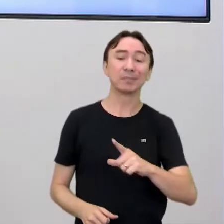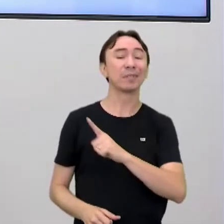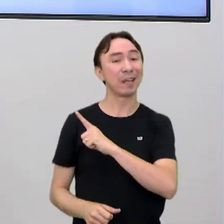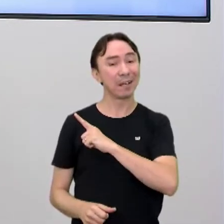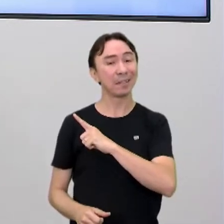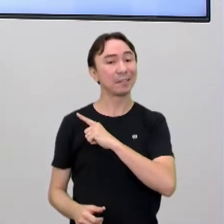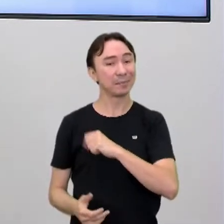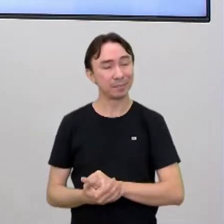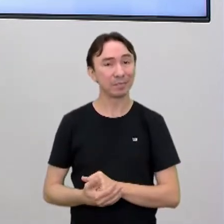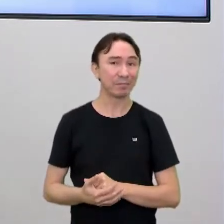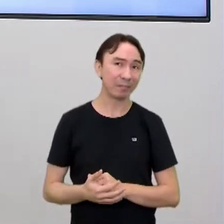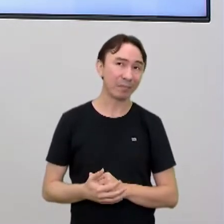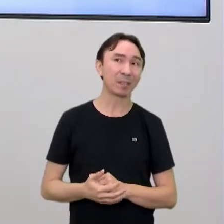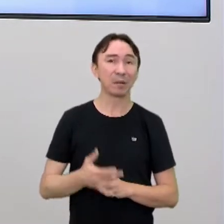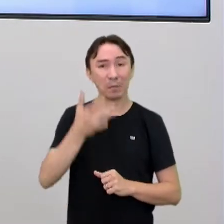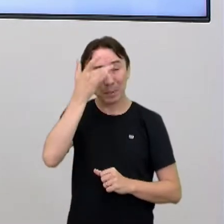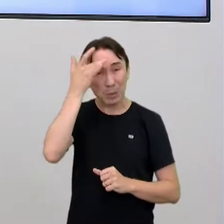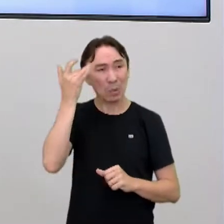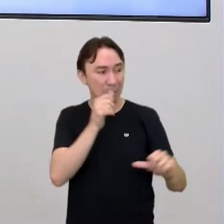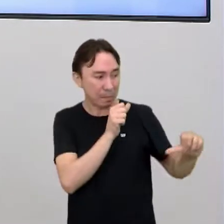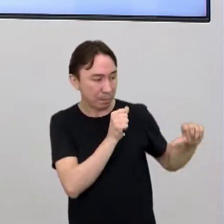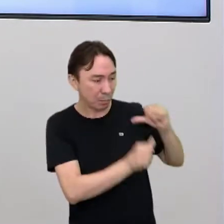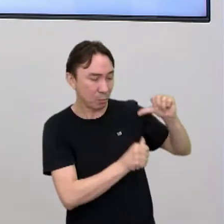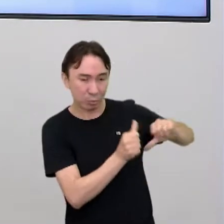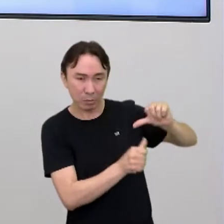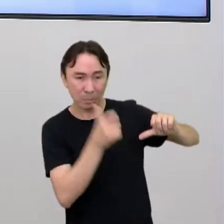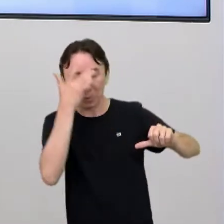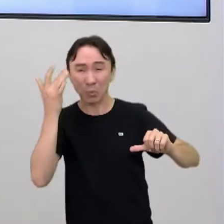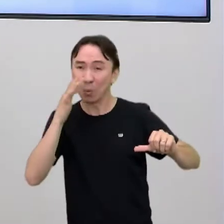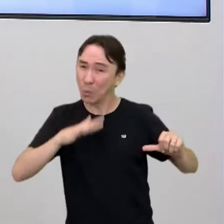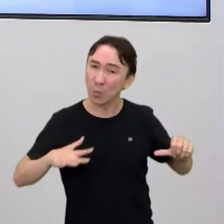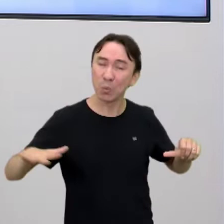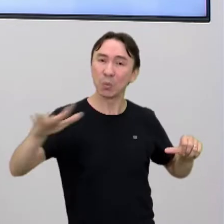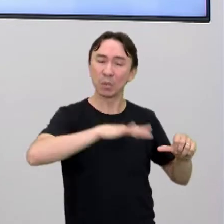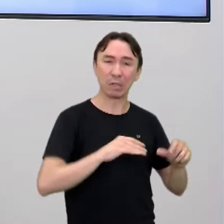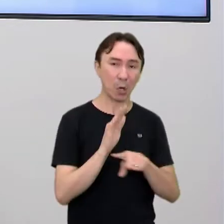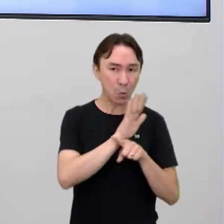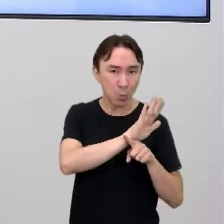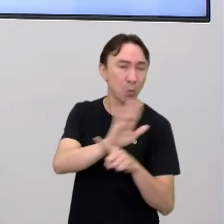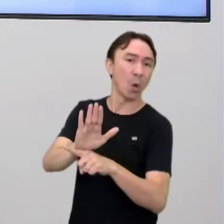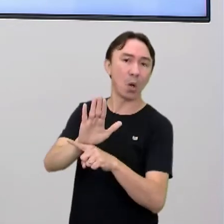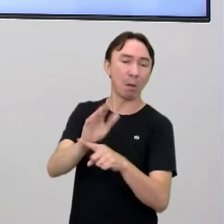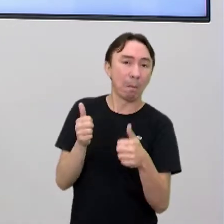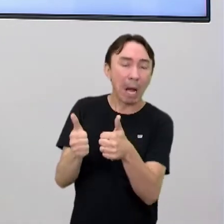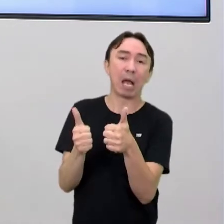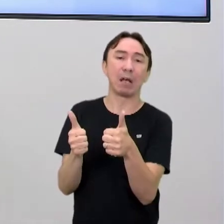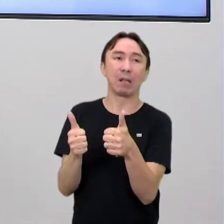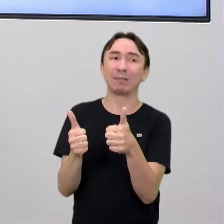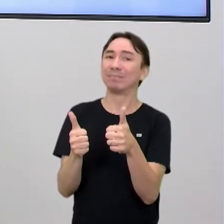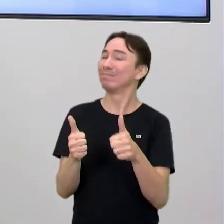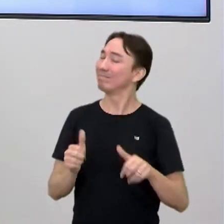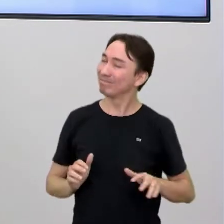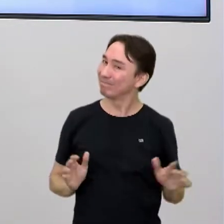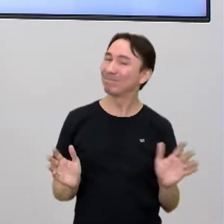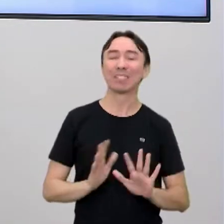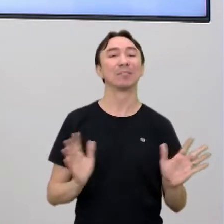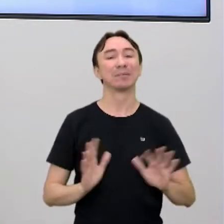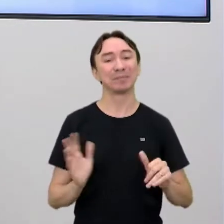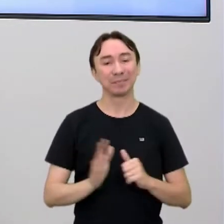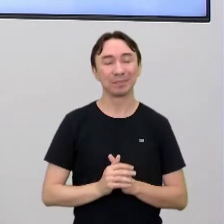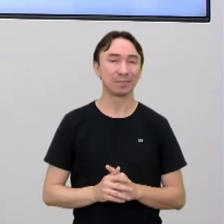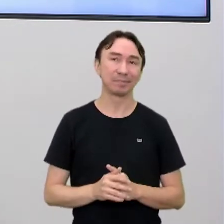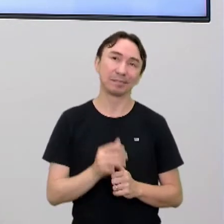exatamente benéfico para todos. Se por um lado, uma gama gigantesca de pessoas